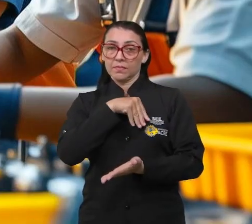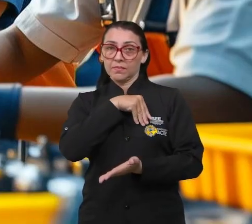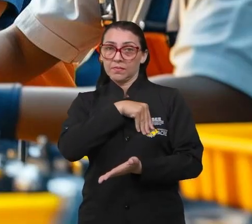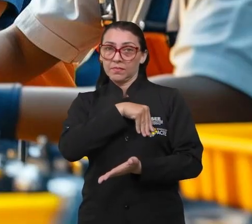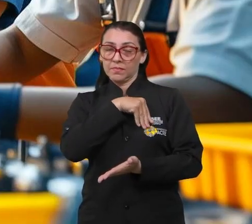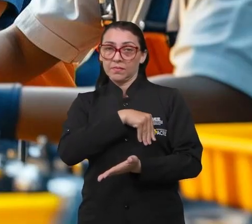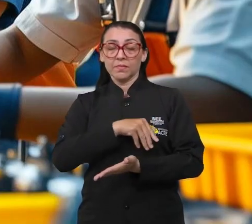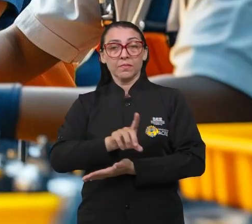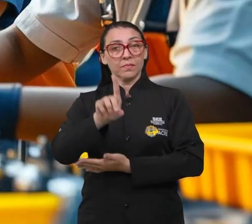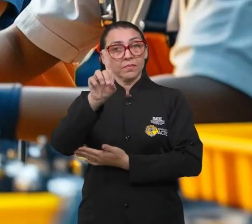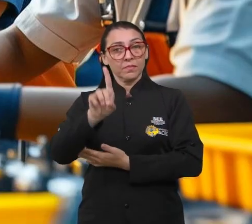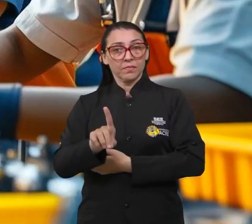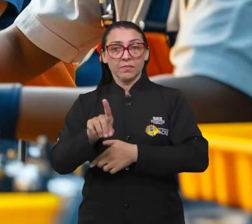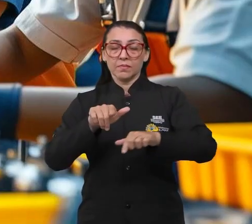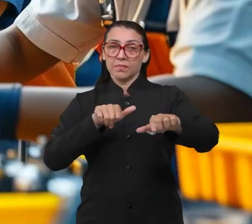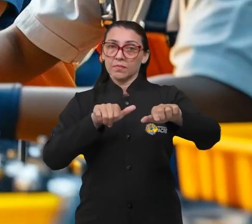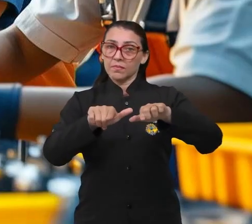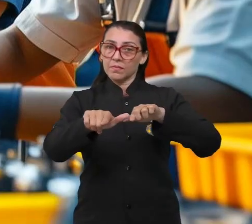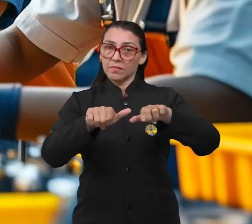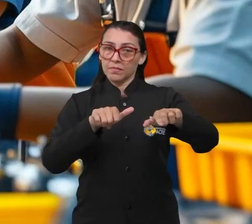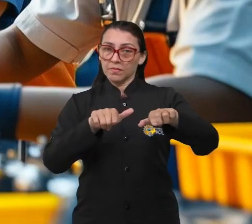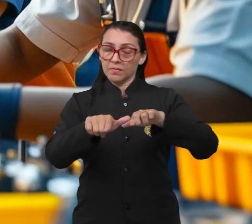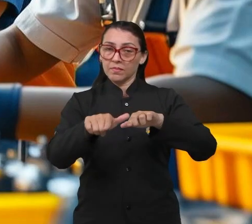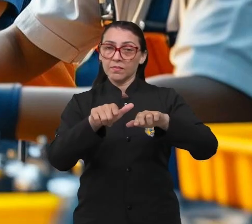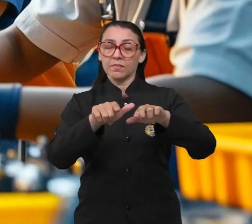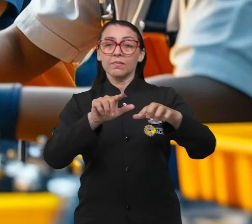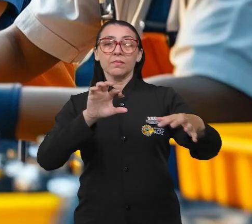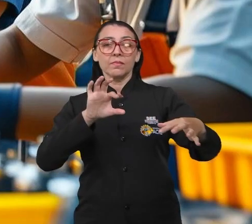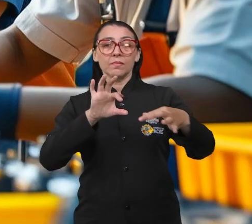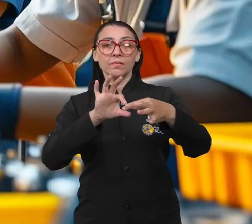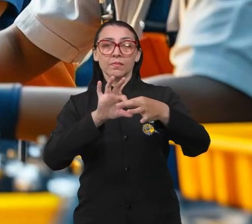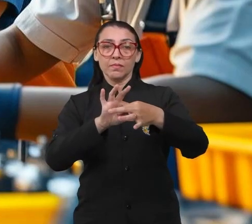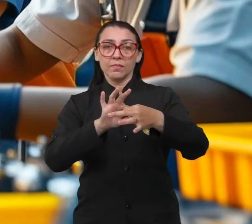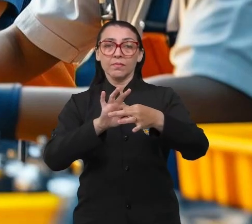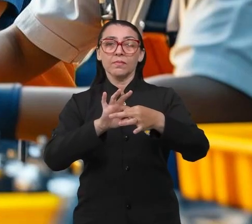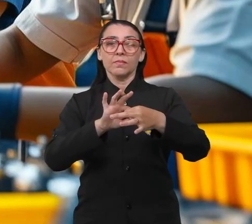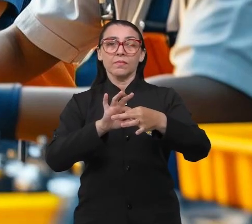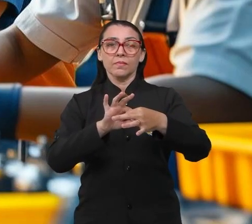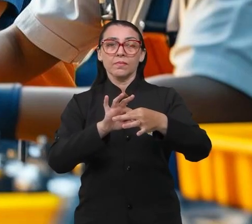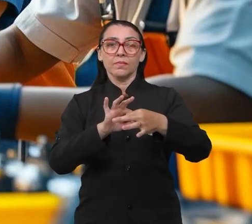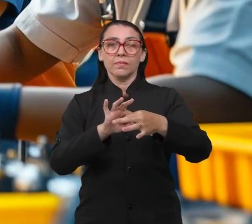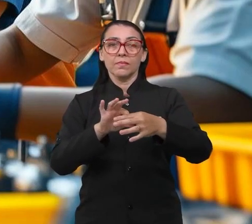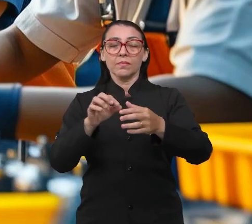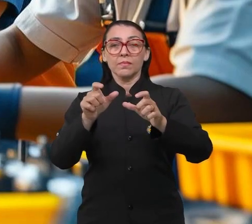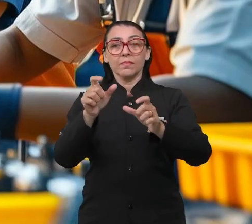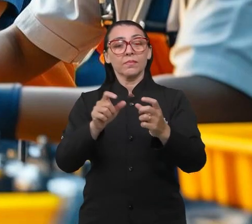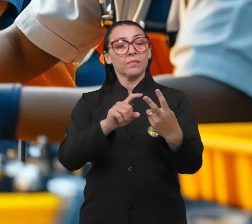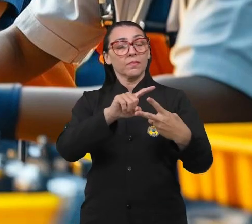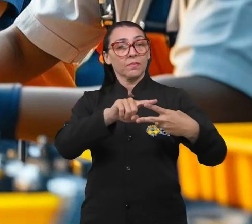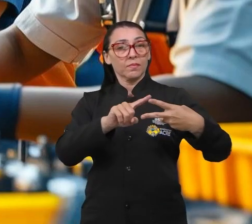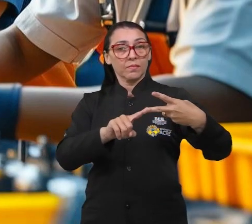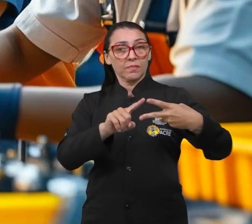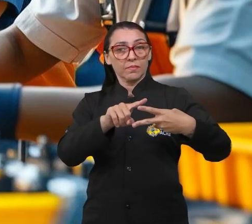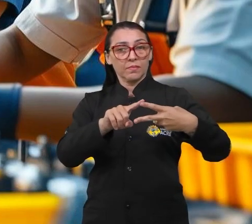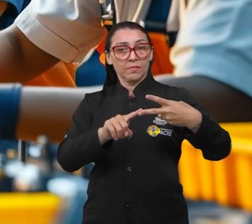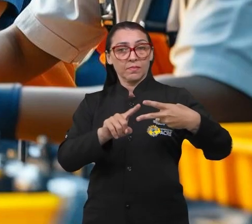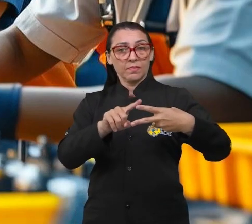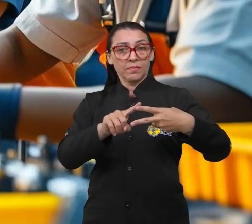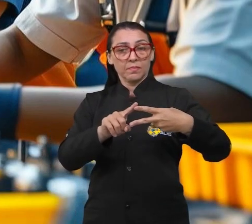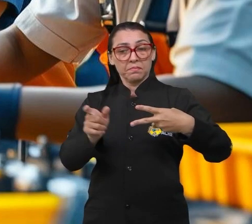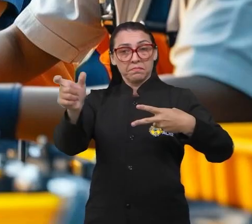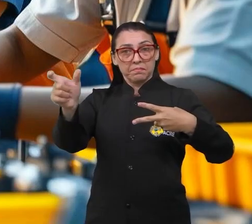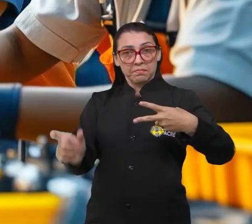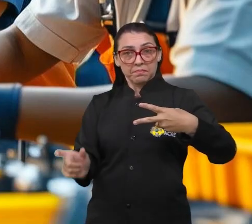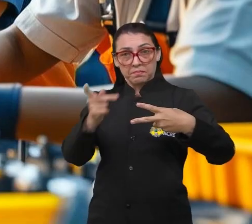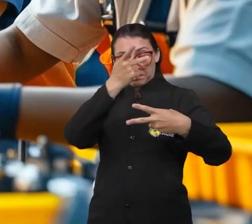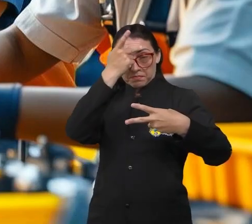remuneração, direitos trabalhistas e vínculos formais entre dois pontos importantes aqui,